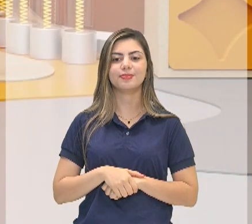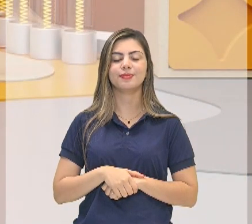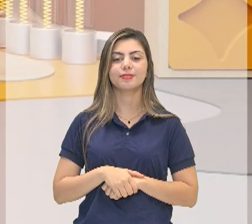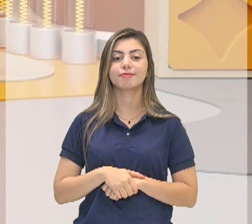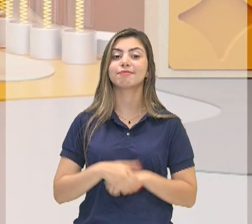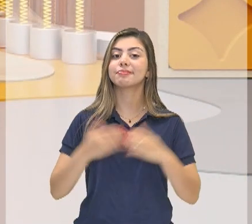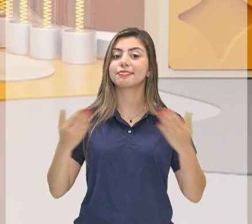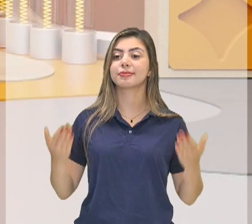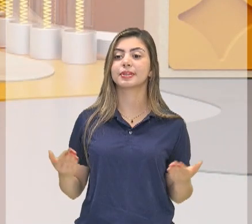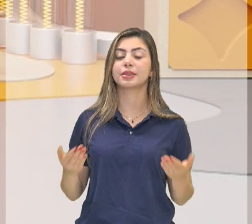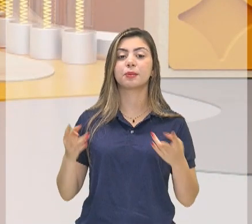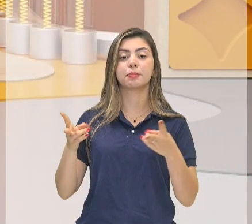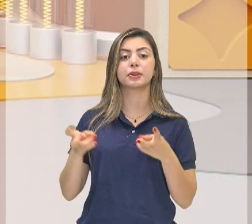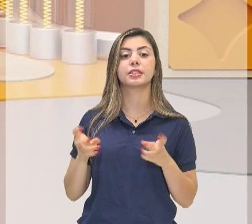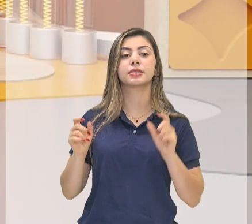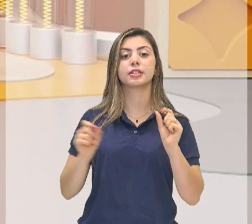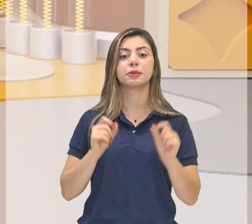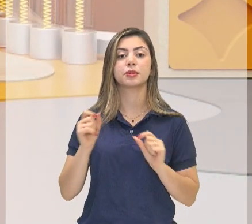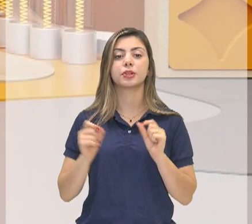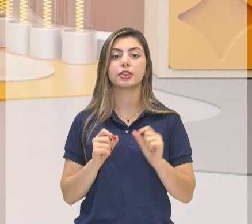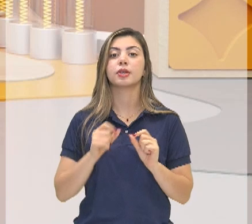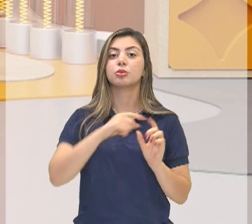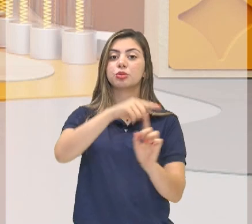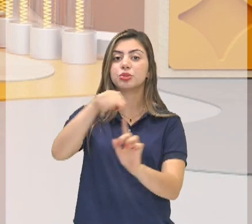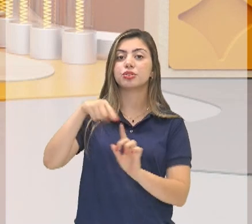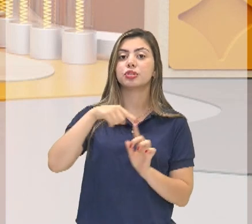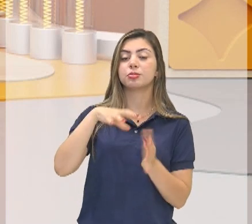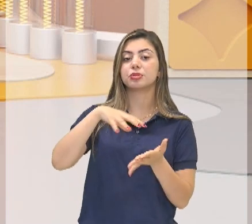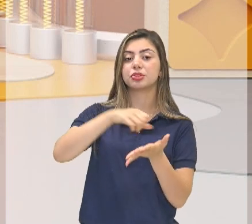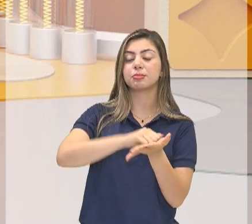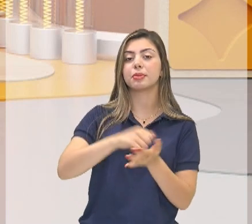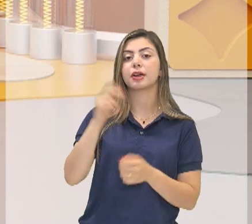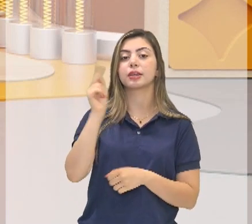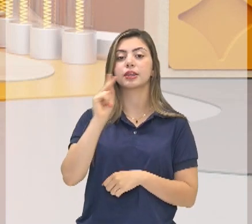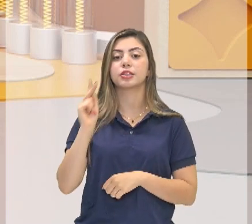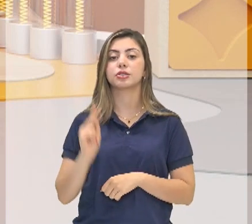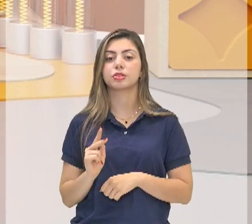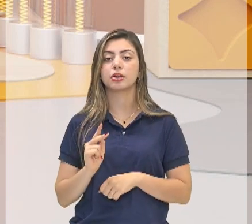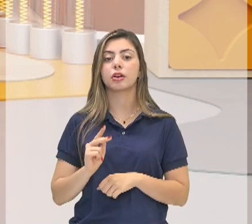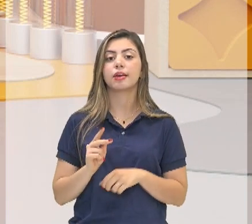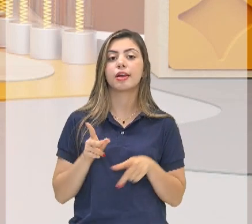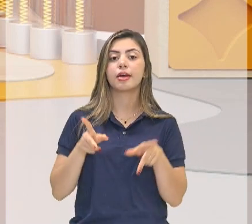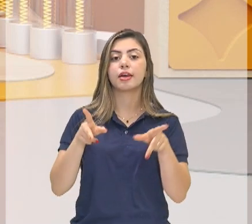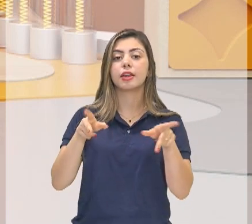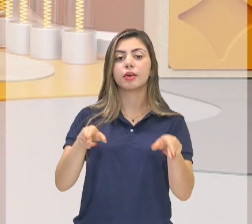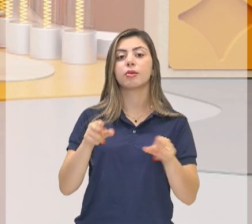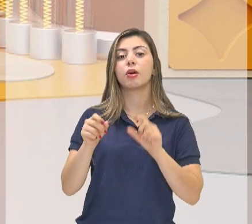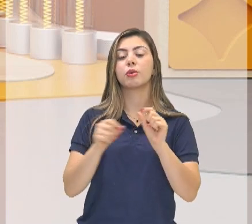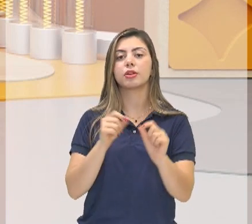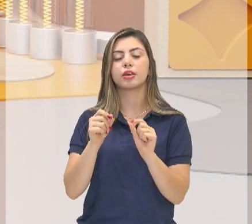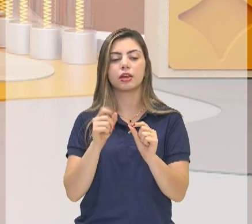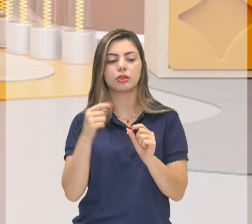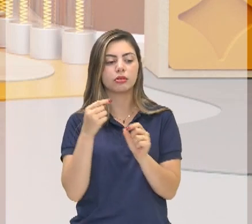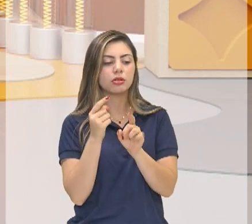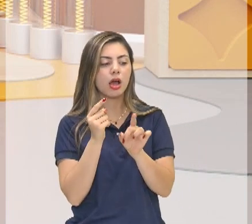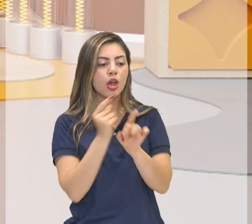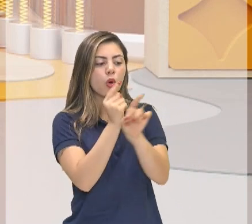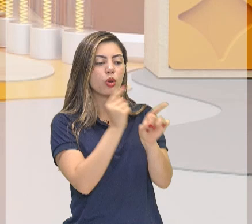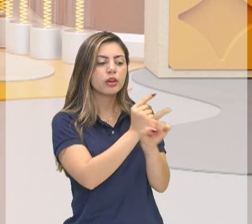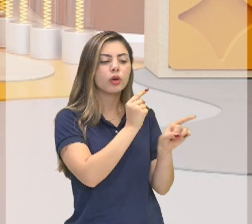Olha só, as fontes históricas são como pistas do passado, como